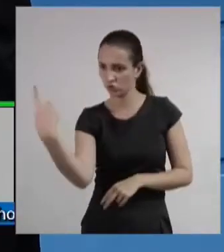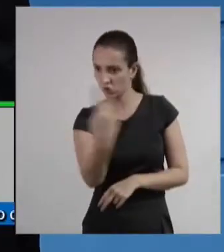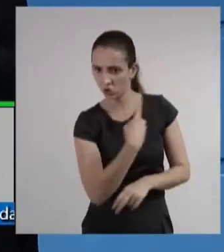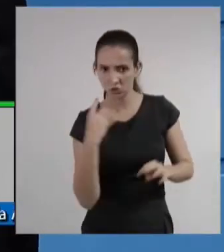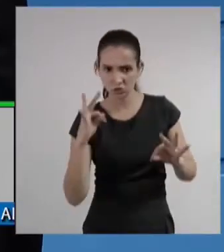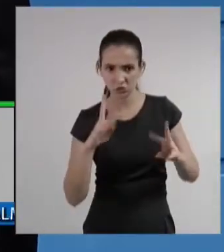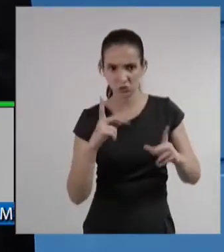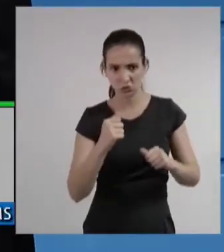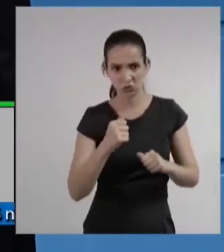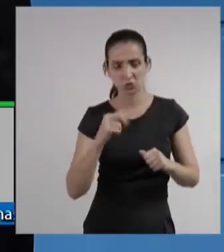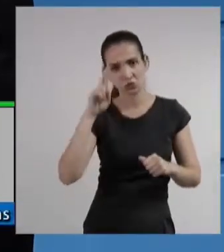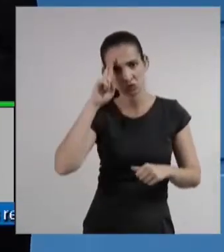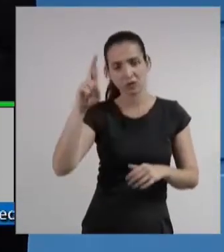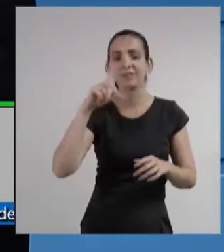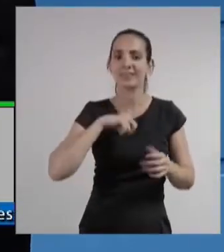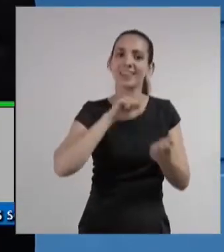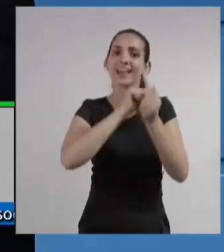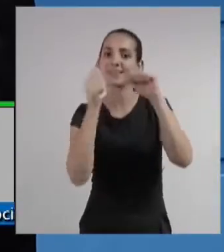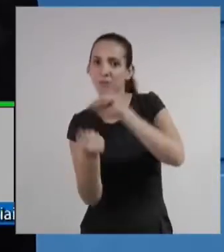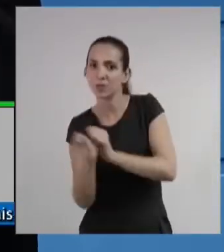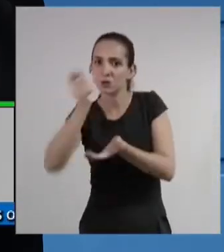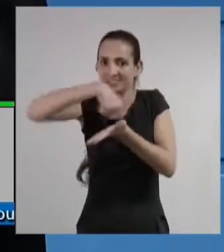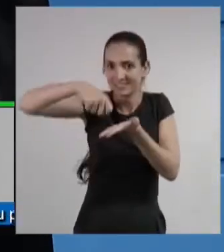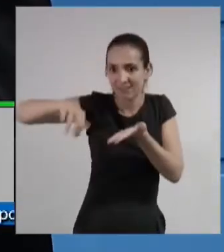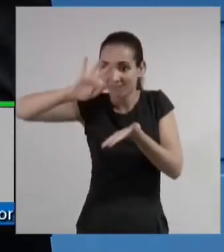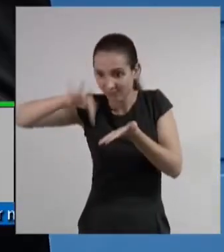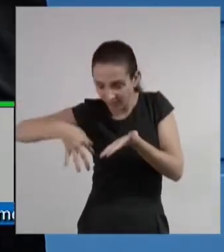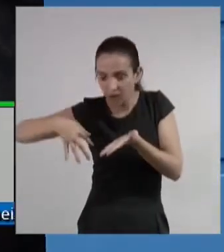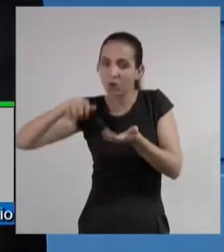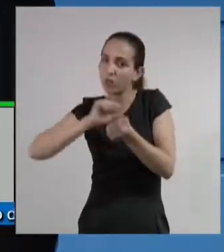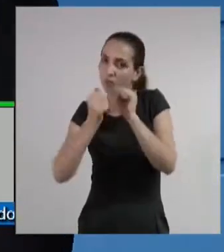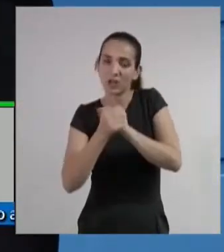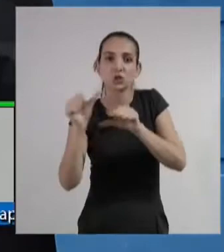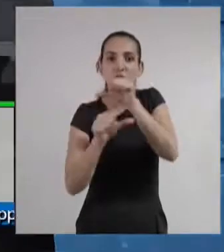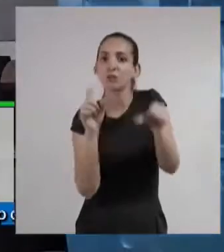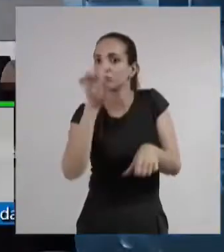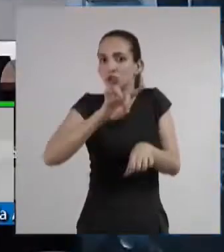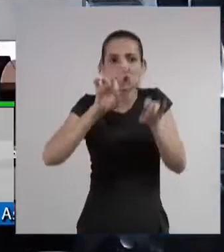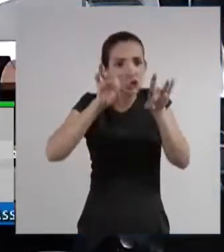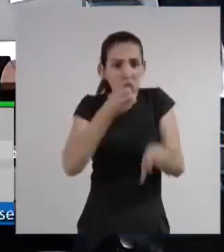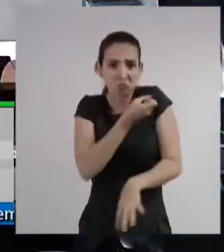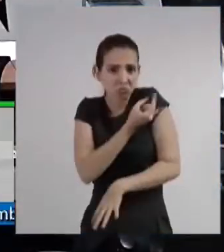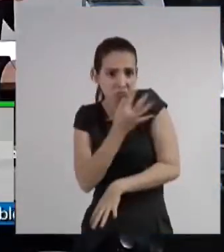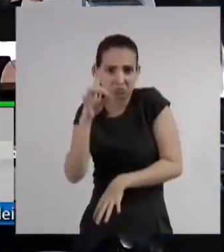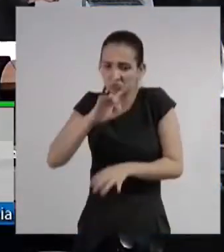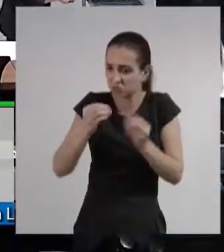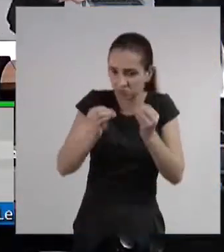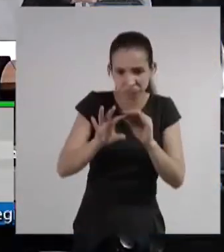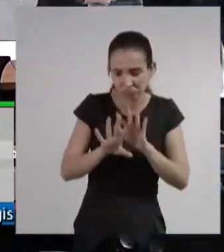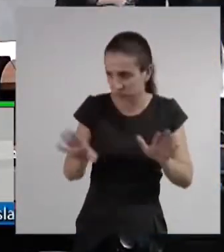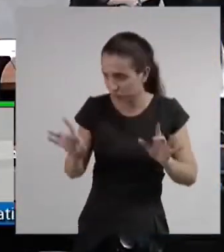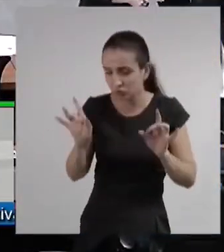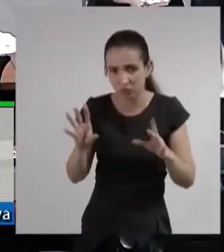liderança que terá, na redação final, acertar o erro de redação. Tranquilo. Concorda, nobre deputado?